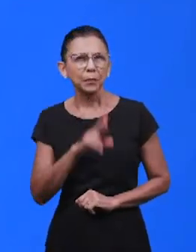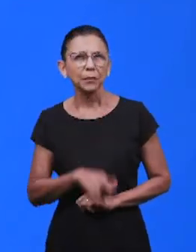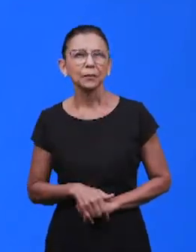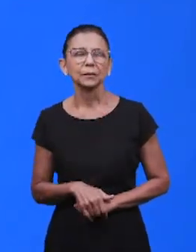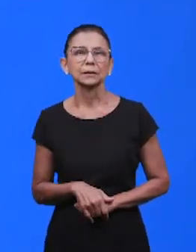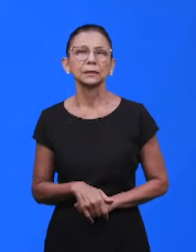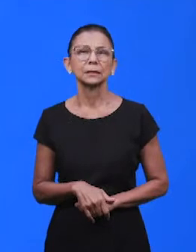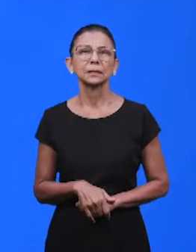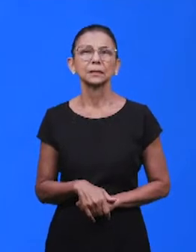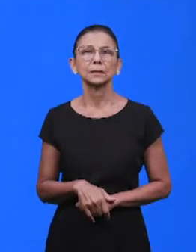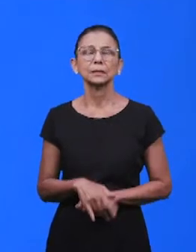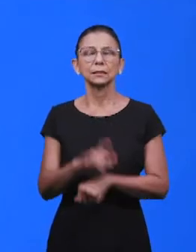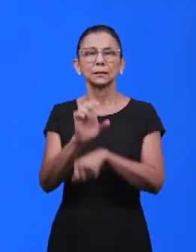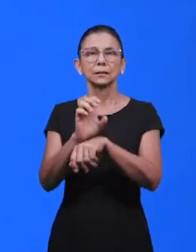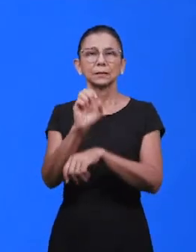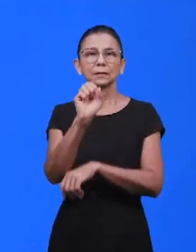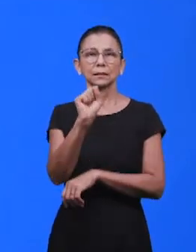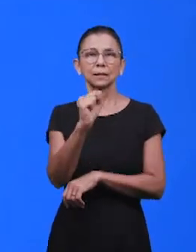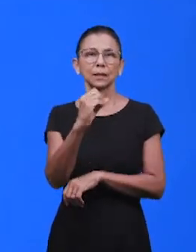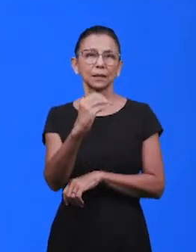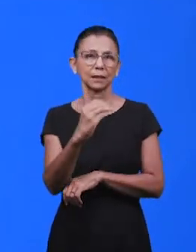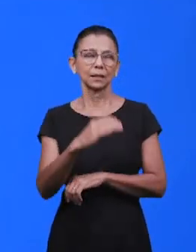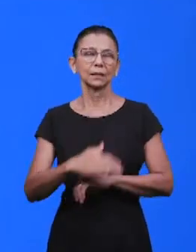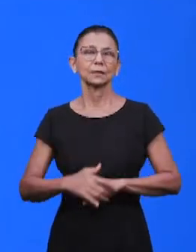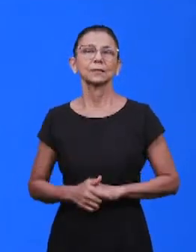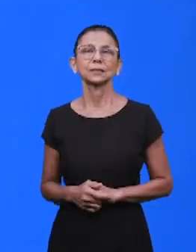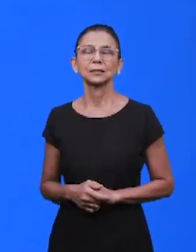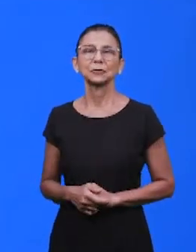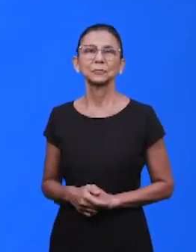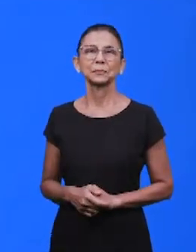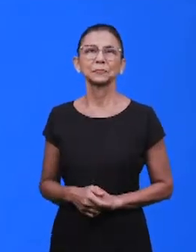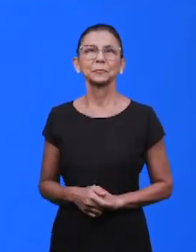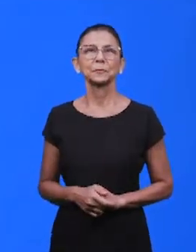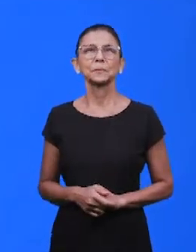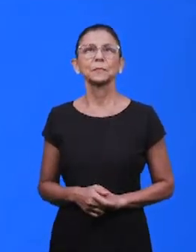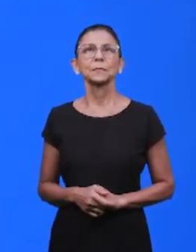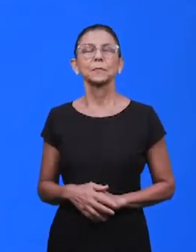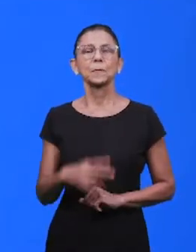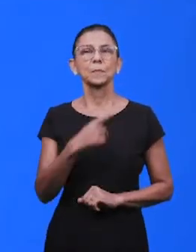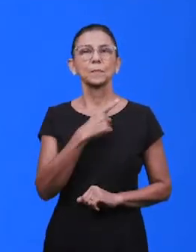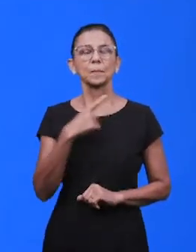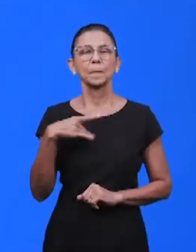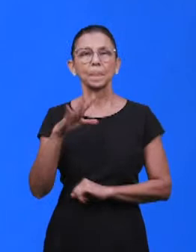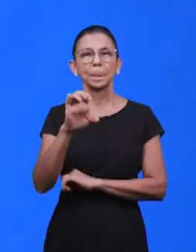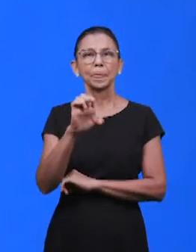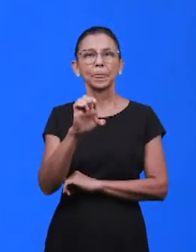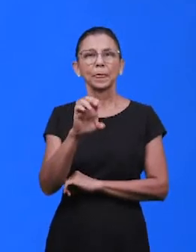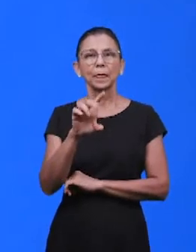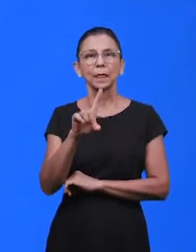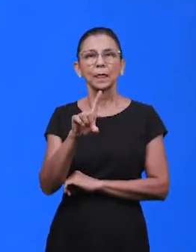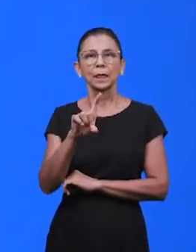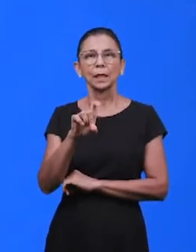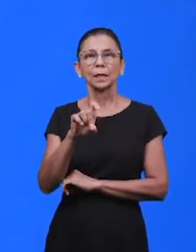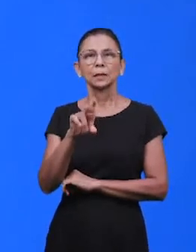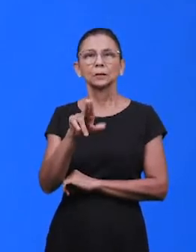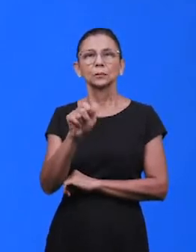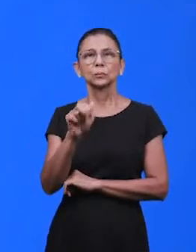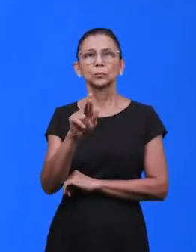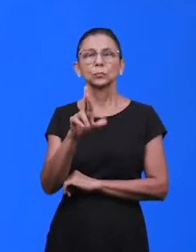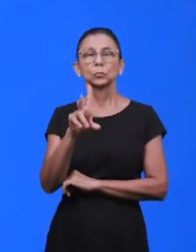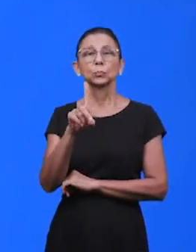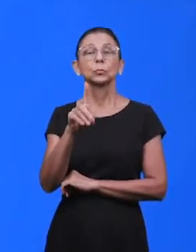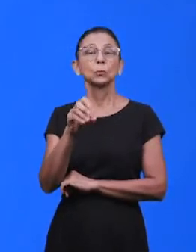de Santa Catarina. Então vamos ouvir a resposta de Santa Catarina. O pastor Eduardo Oliveira, que é do grupo de acessibilidade, né? Ali da